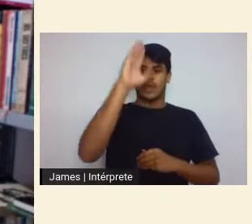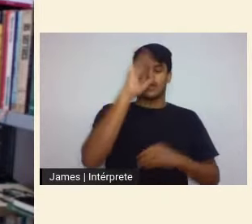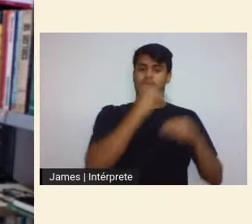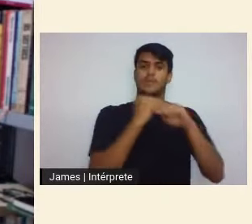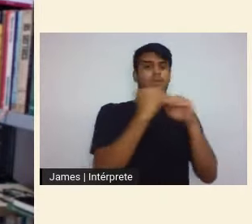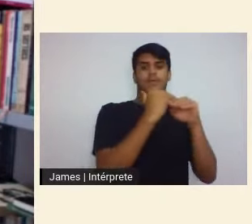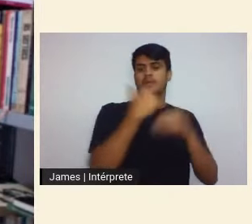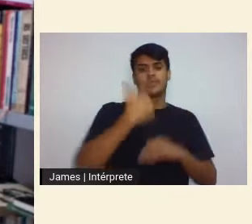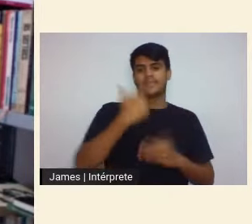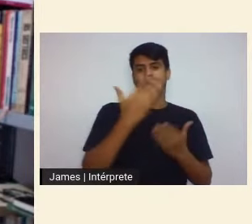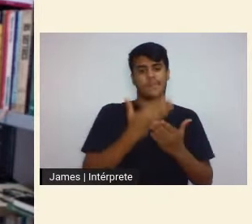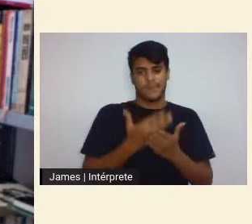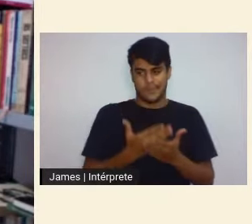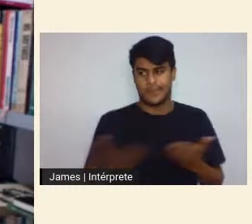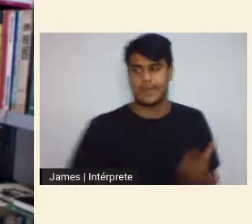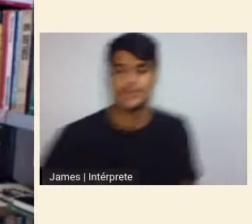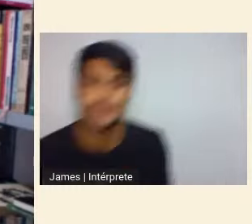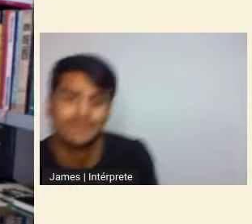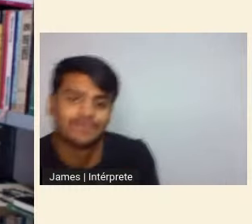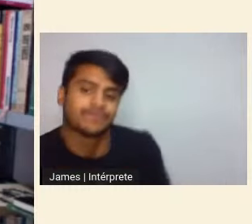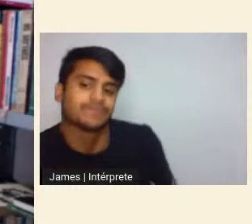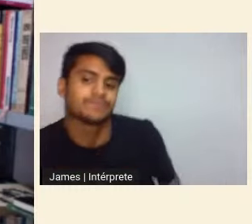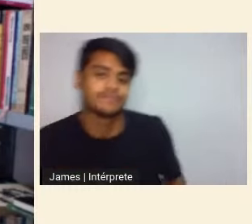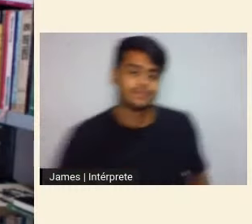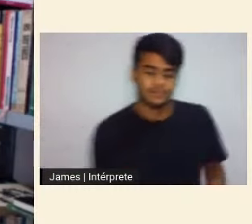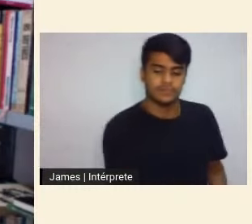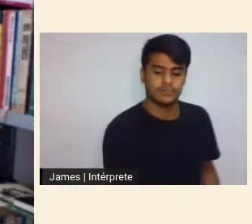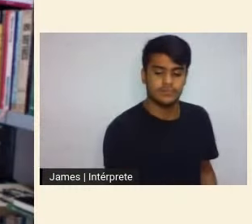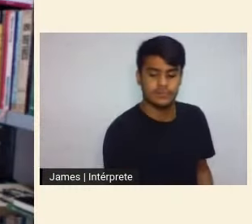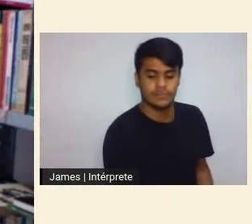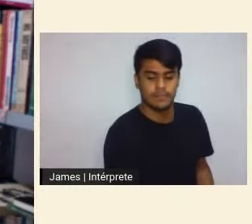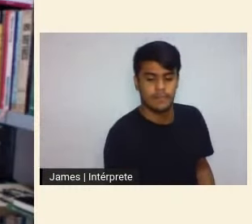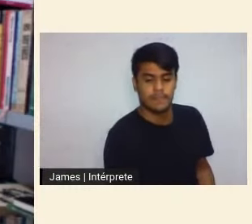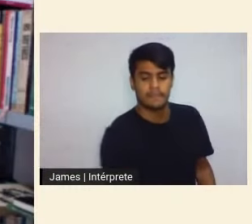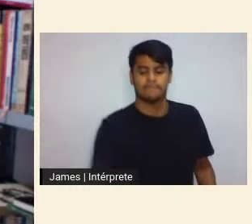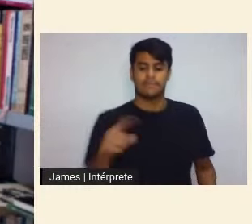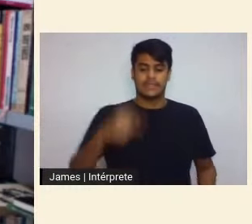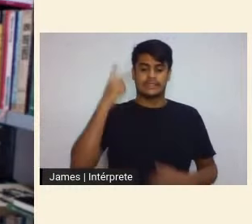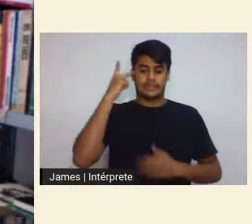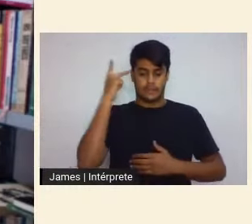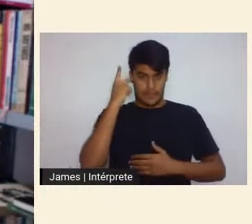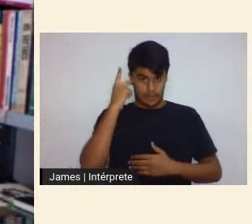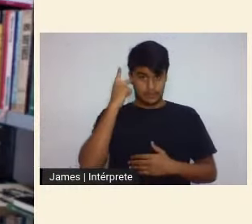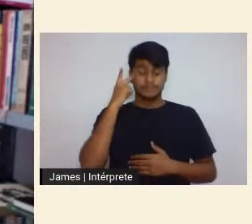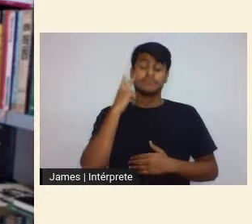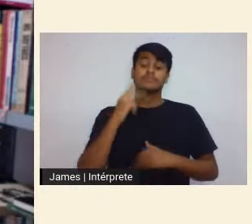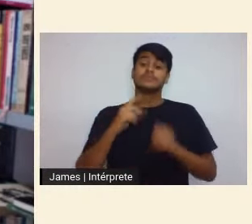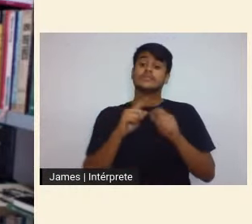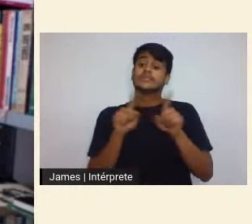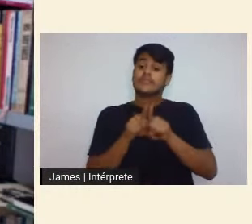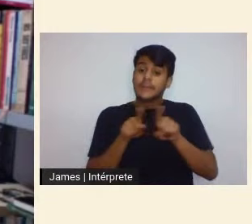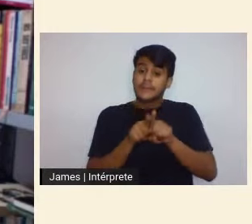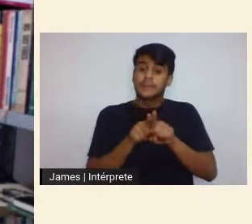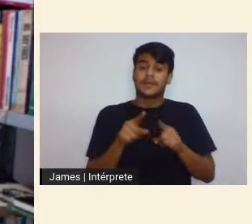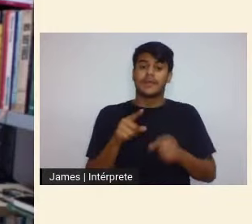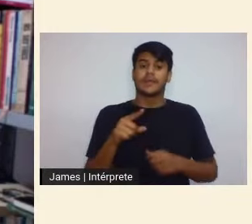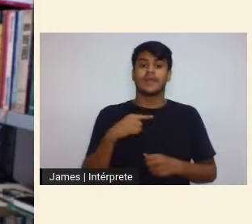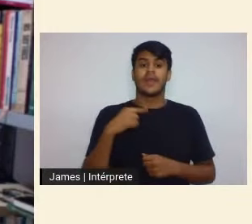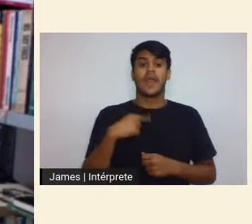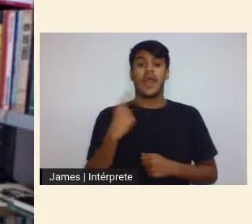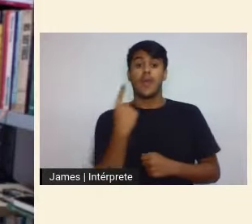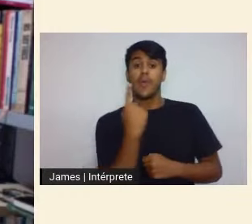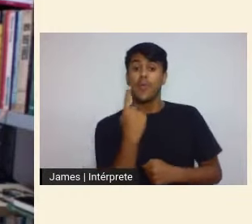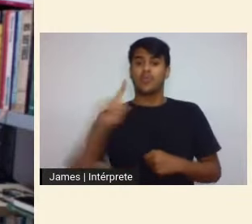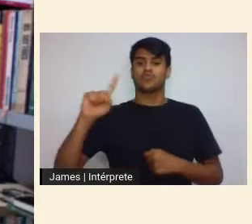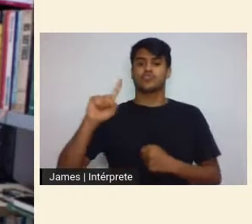espaço nacional para as elites paulistas, não é? E, na verdade, a última trincheira que